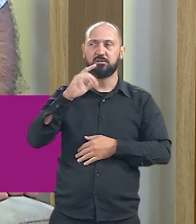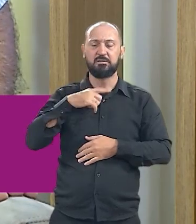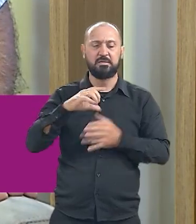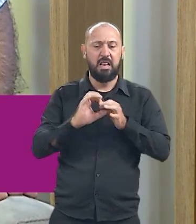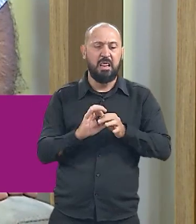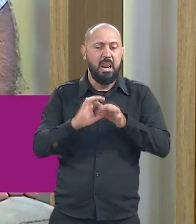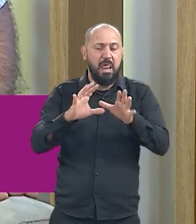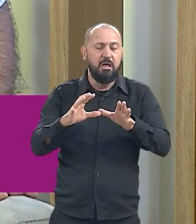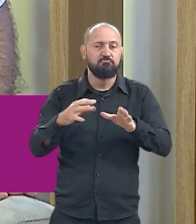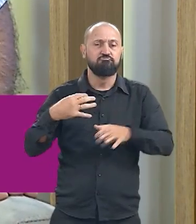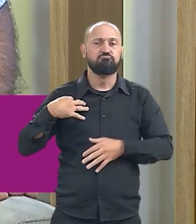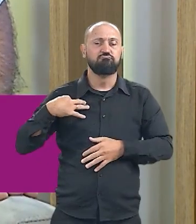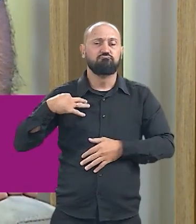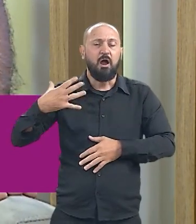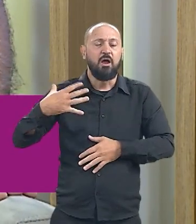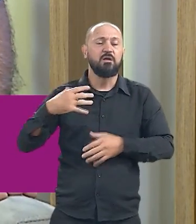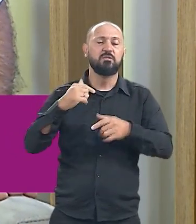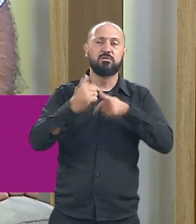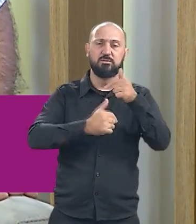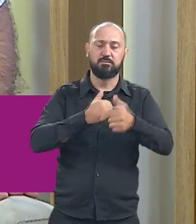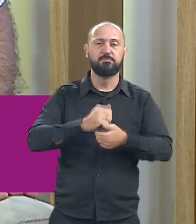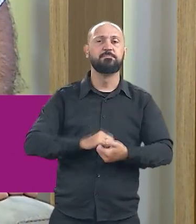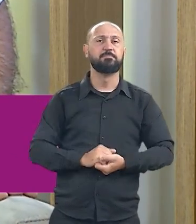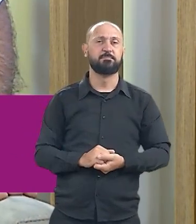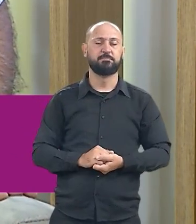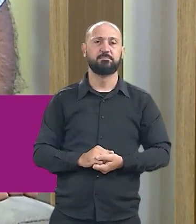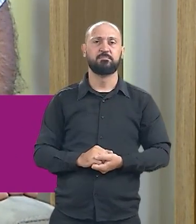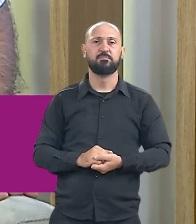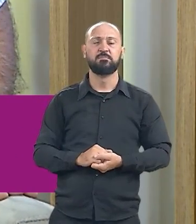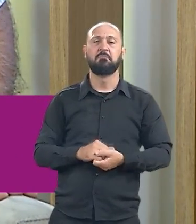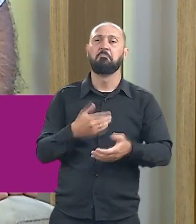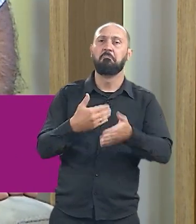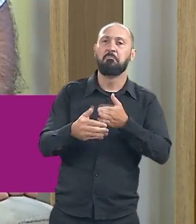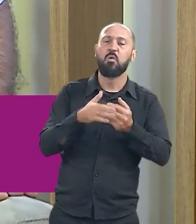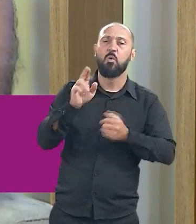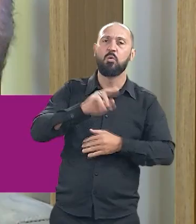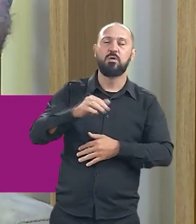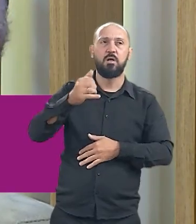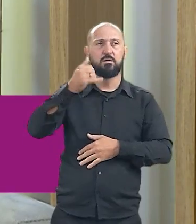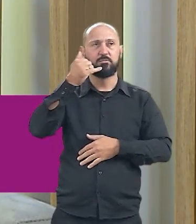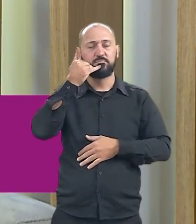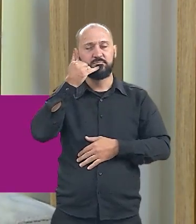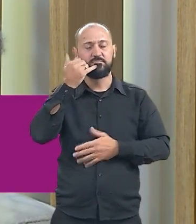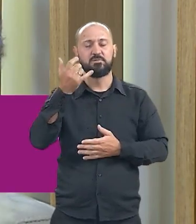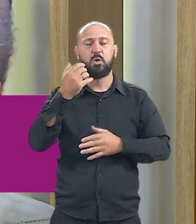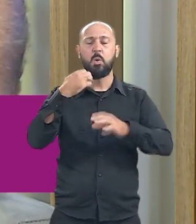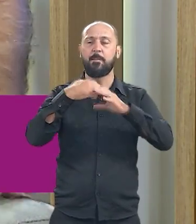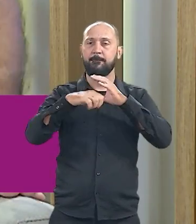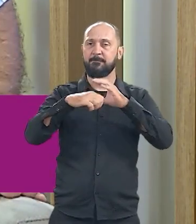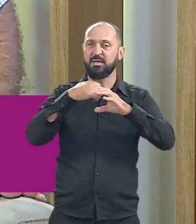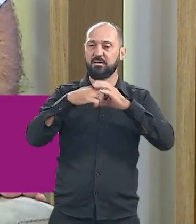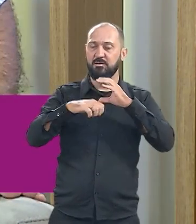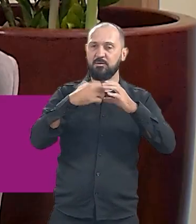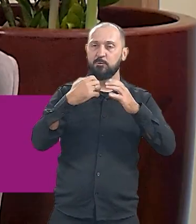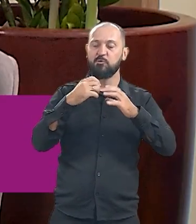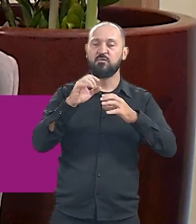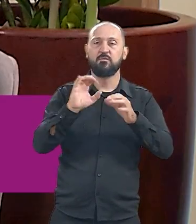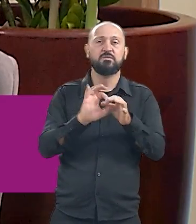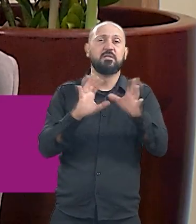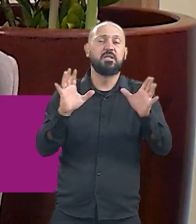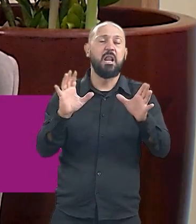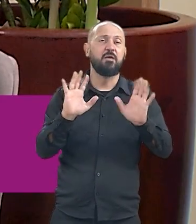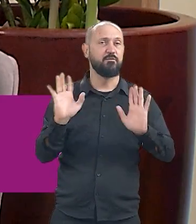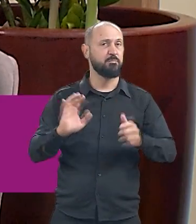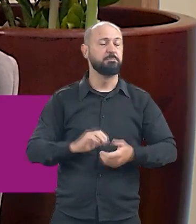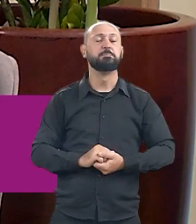fazer isso, né? Seja através do telefone, seja através do e-mail. Você está ali, disponível. E vocês criam